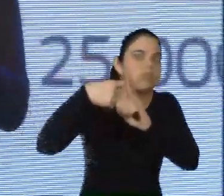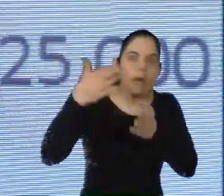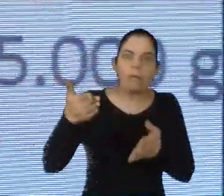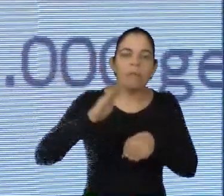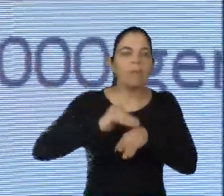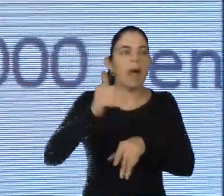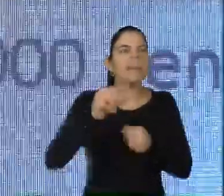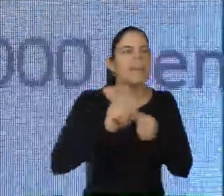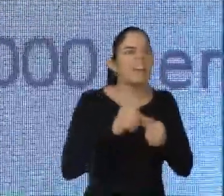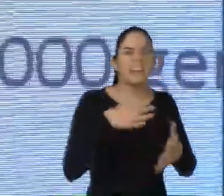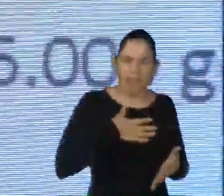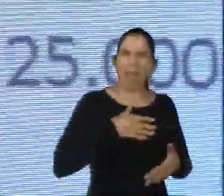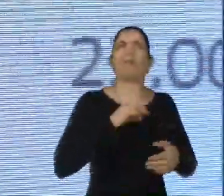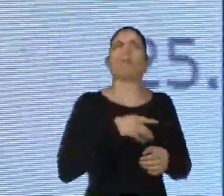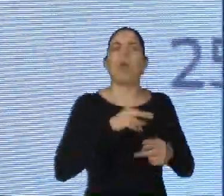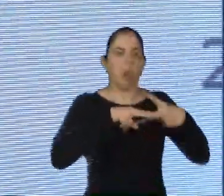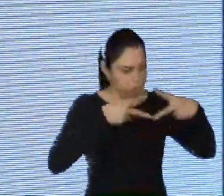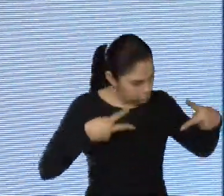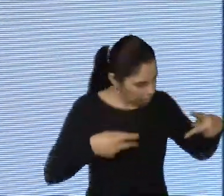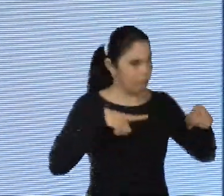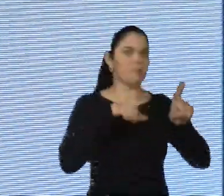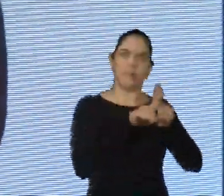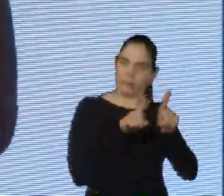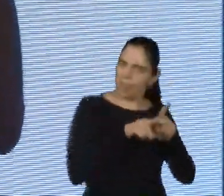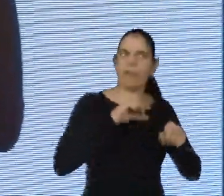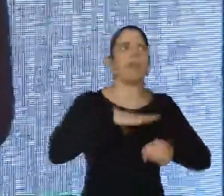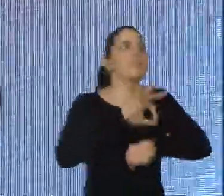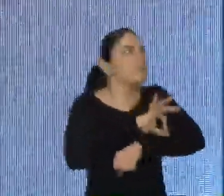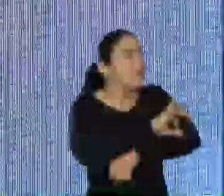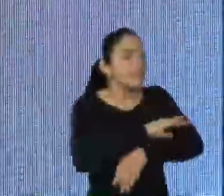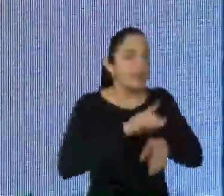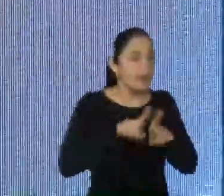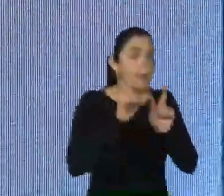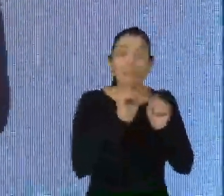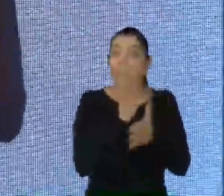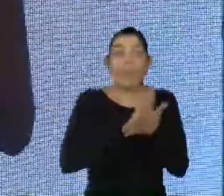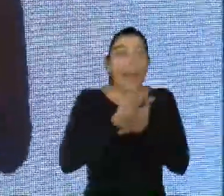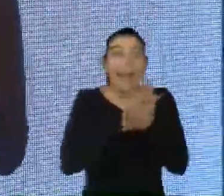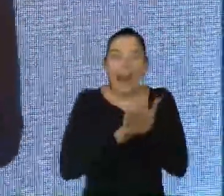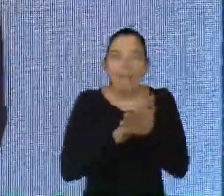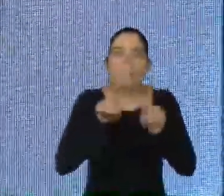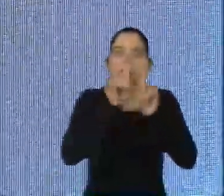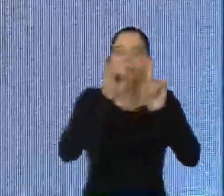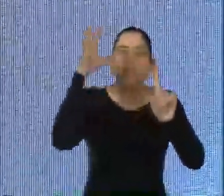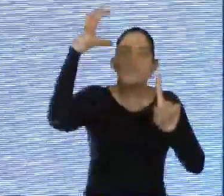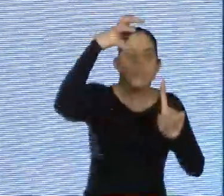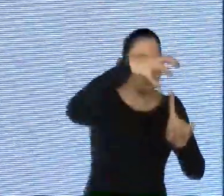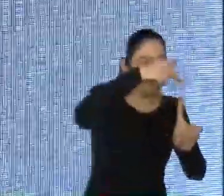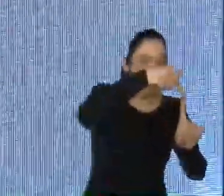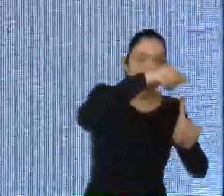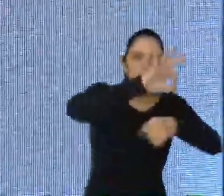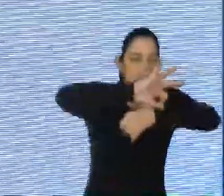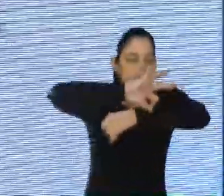tem parte do nosso DNA que não é gene, não faz proteína, não faz nada. Ela interfere na ação dos nossos